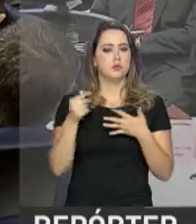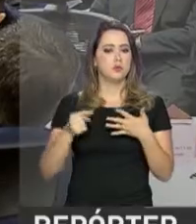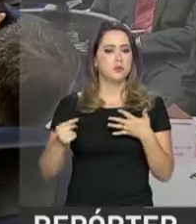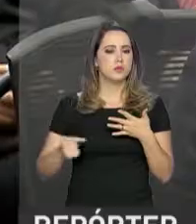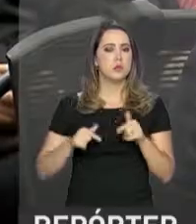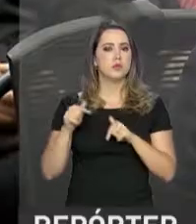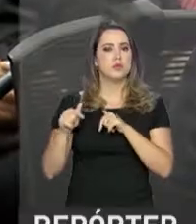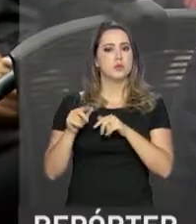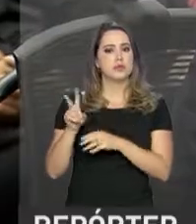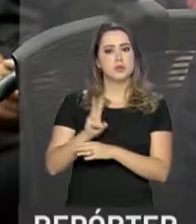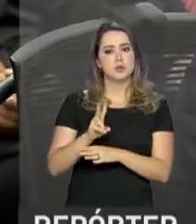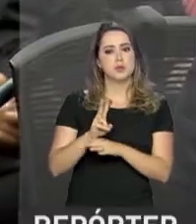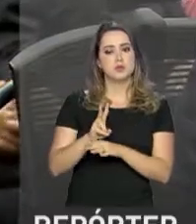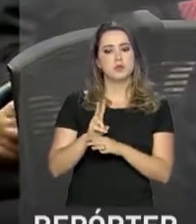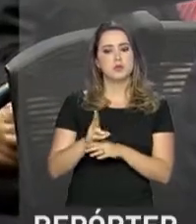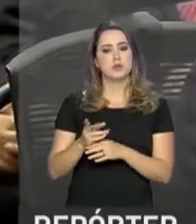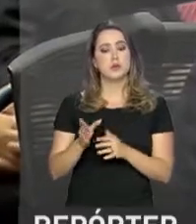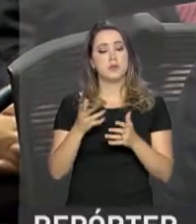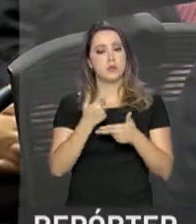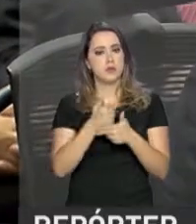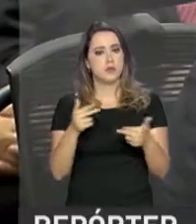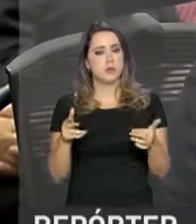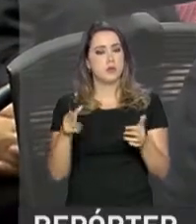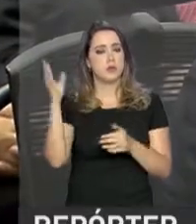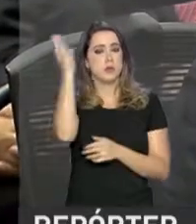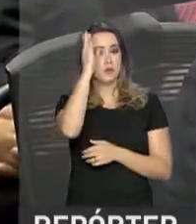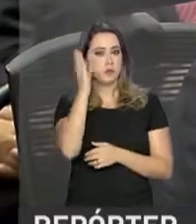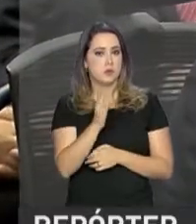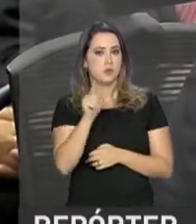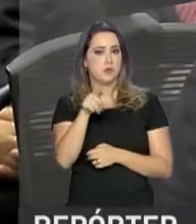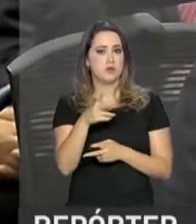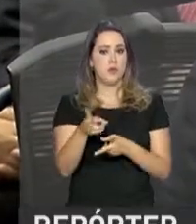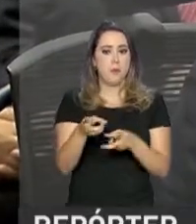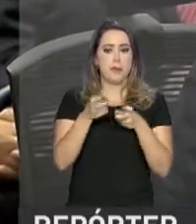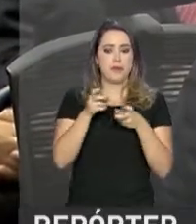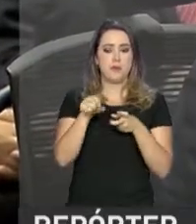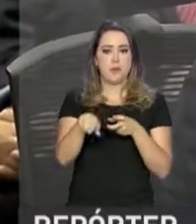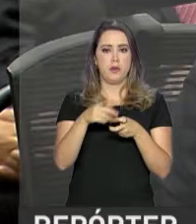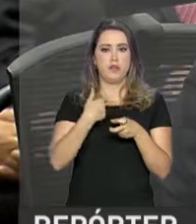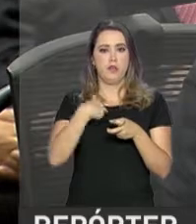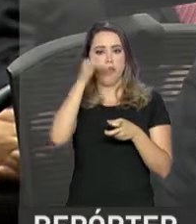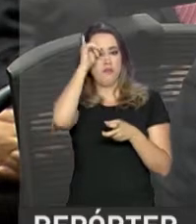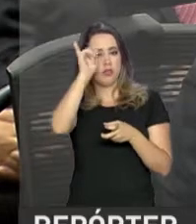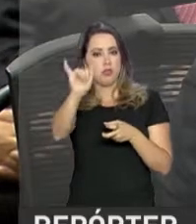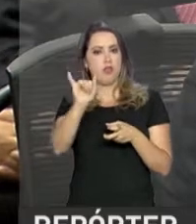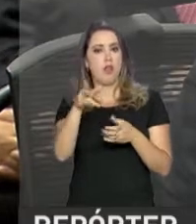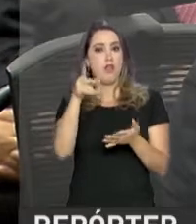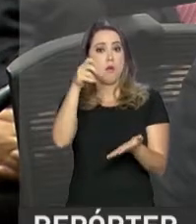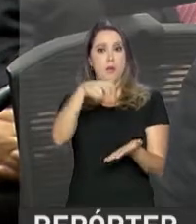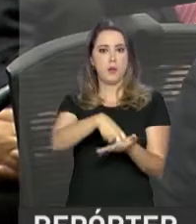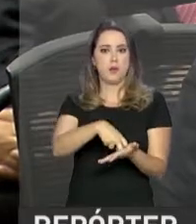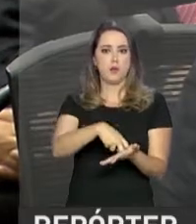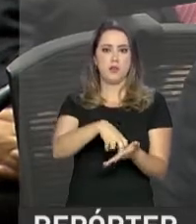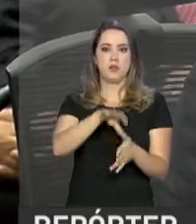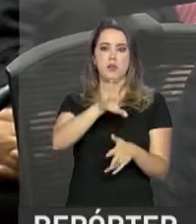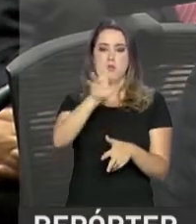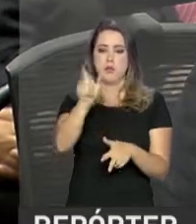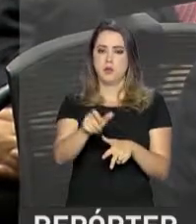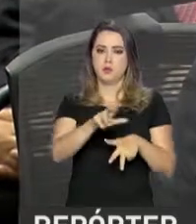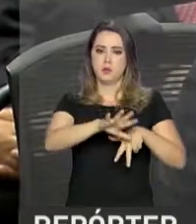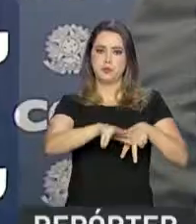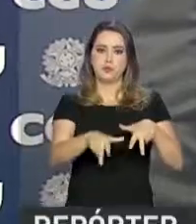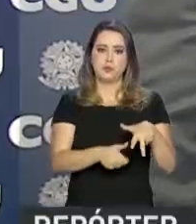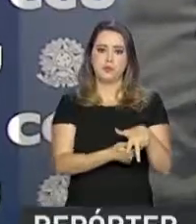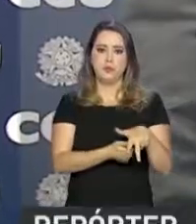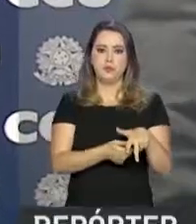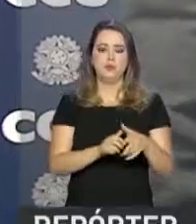para a defesa do patrimônio público, como prevenir, detectar e punir casos de corrupção e má gestão do dinheiro